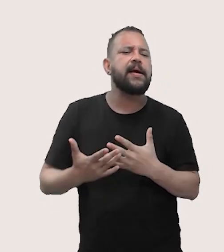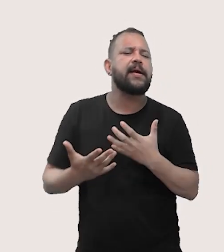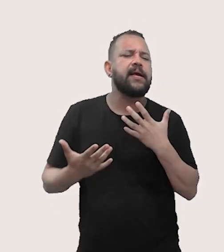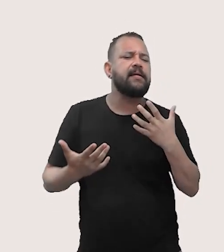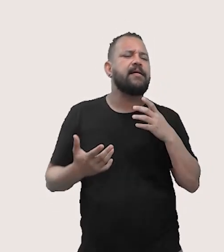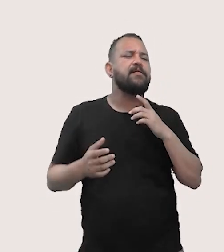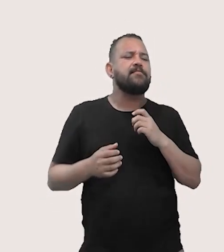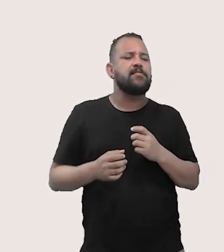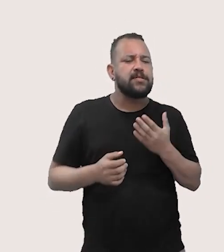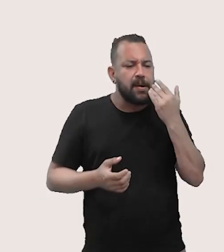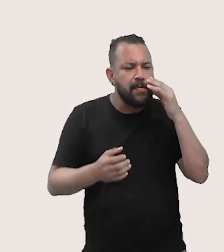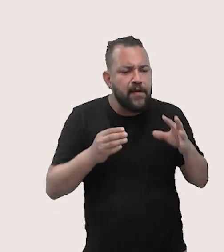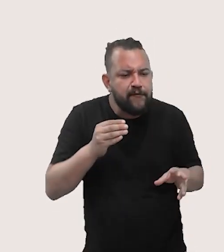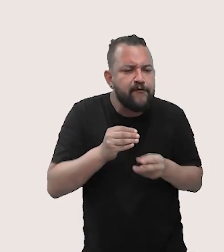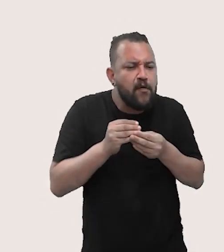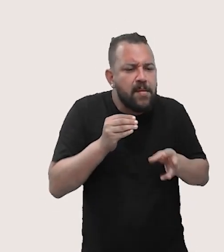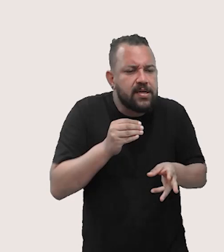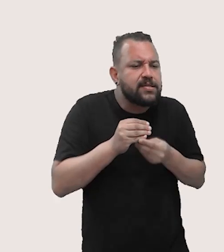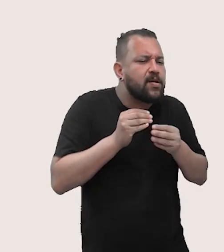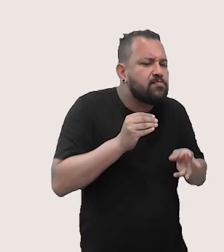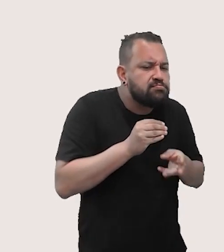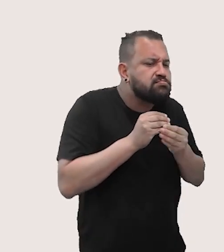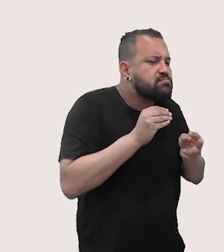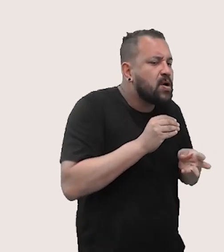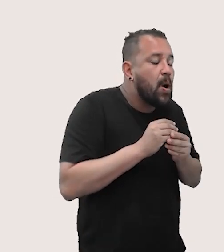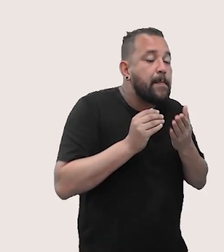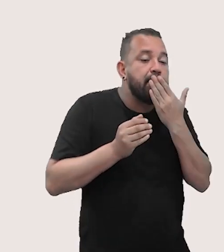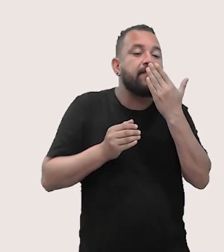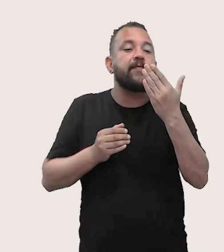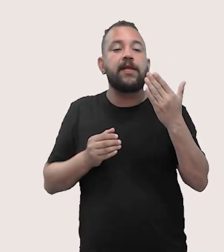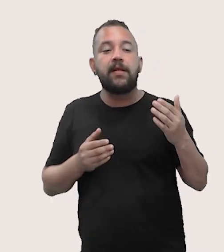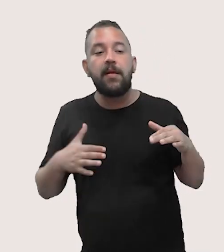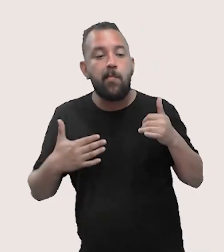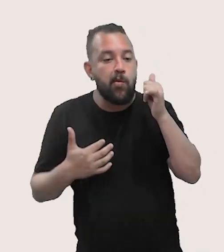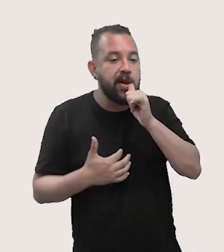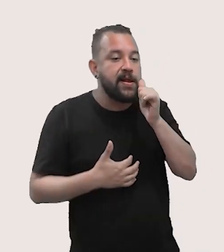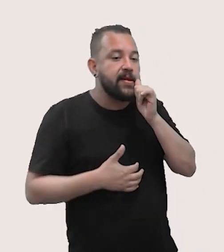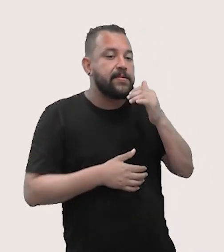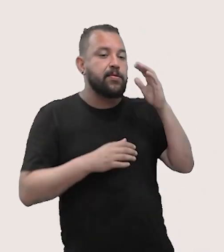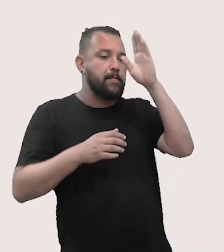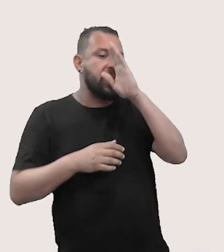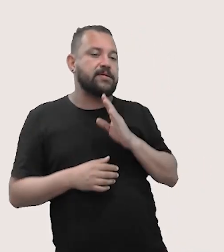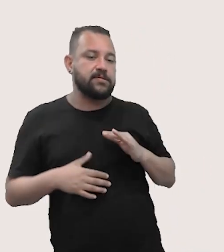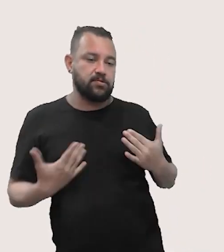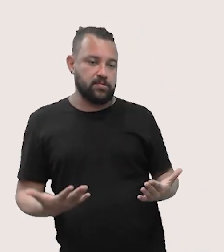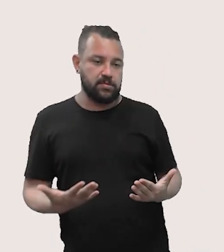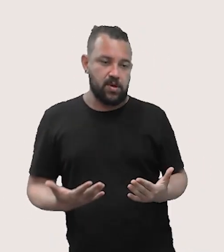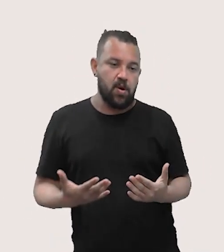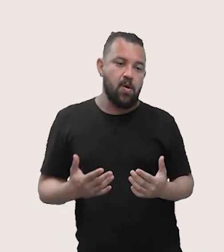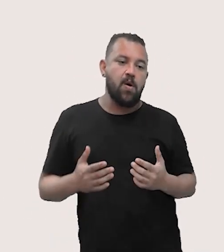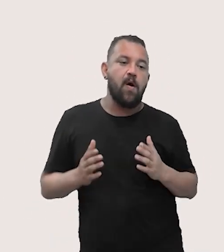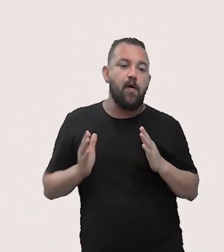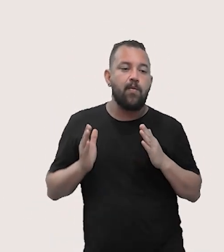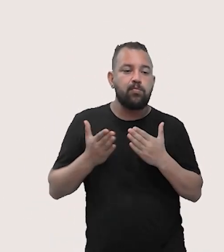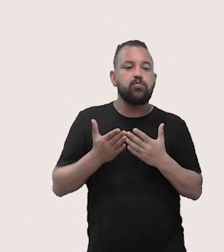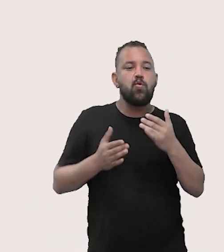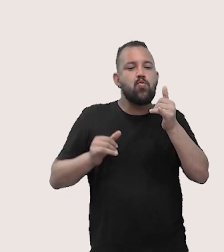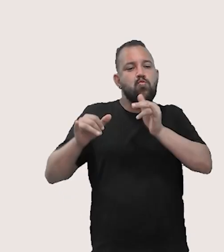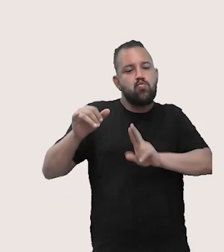informações sobre os hábitos, preferências, costumes e tendências das mulheres brasileiras com relação ao uso